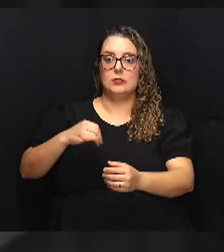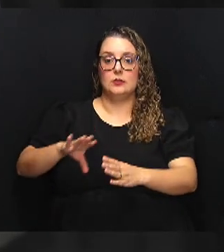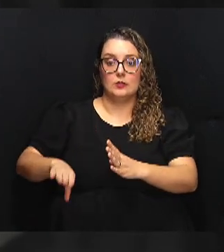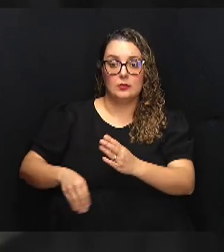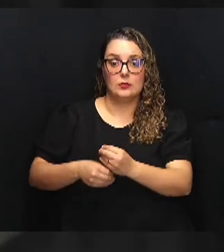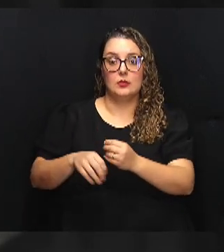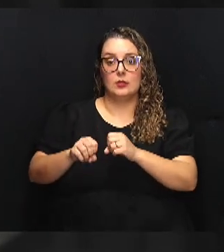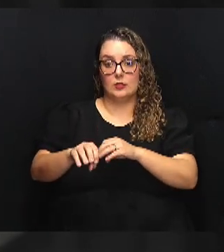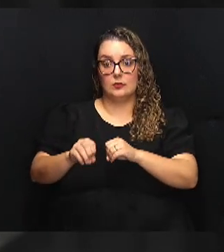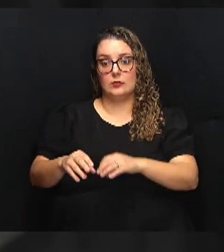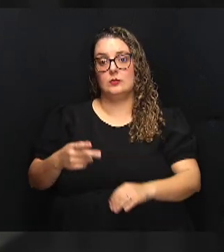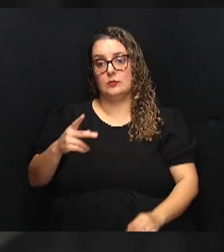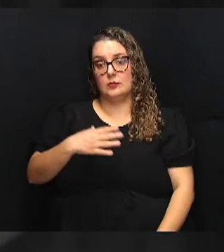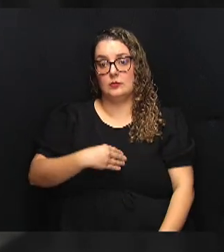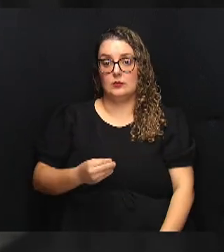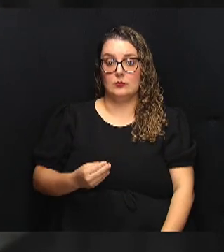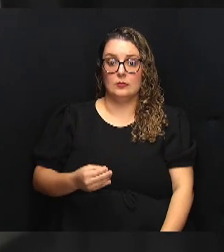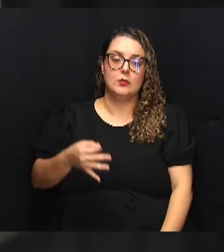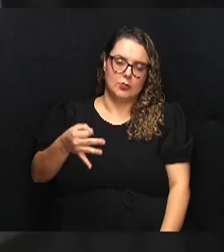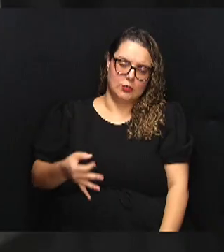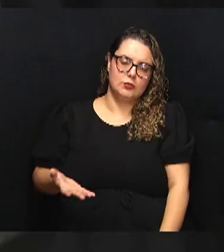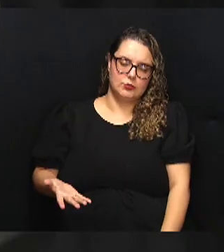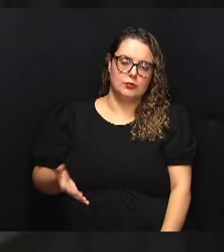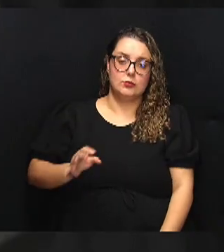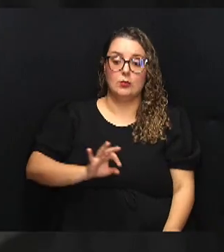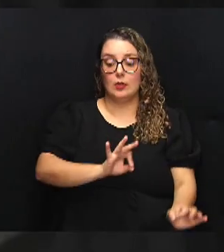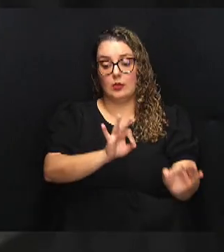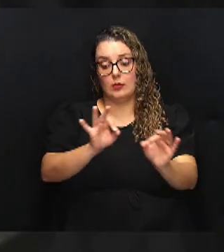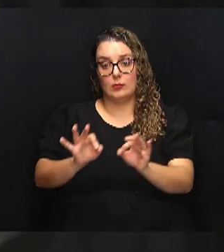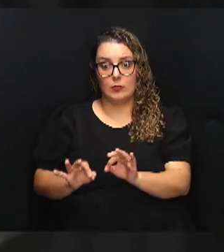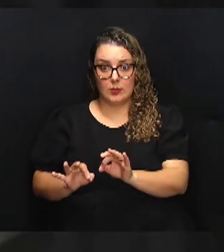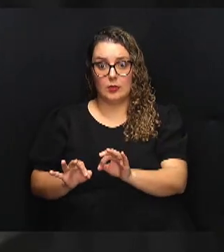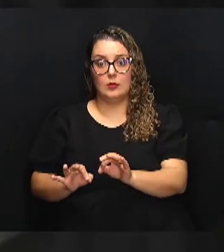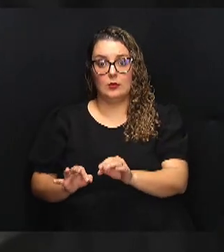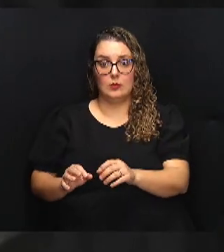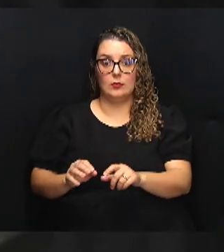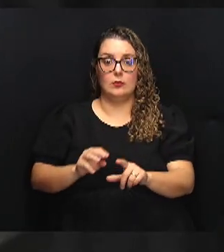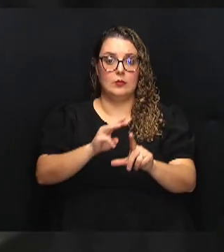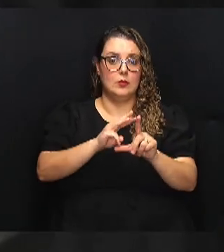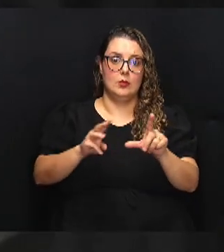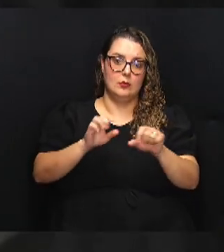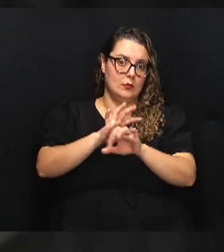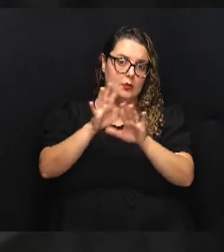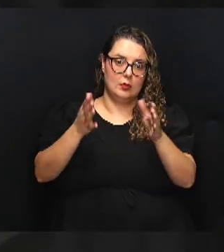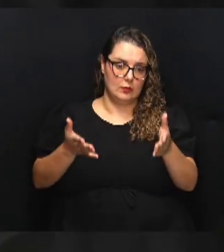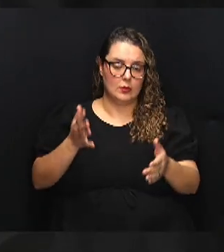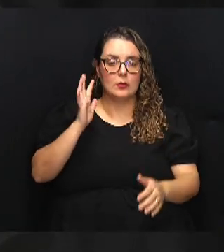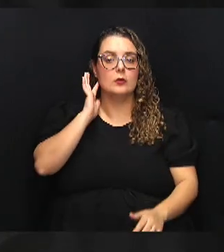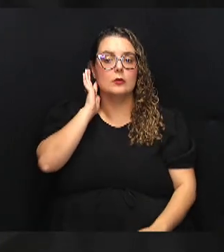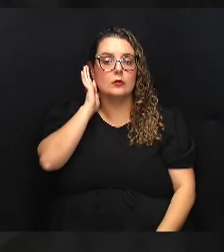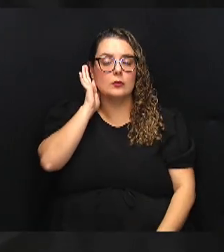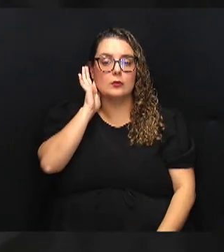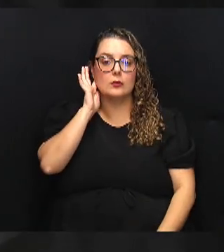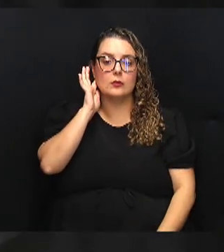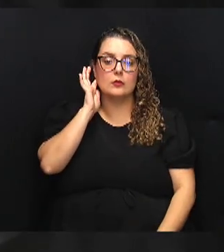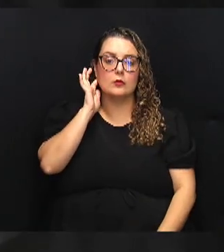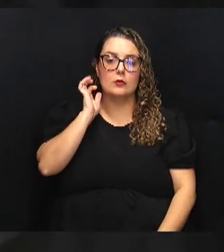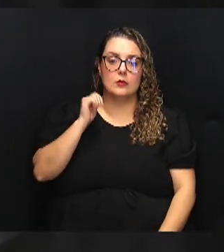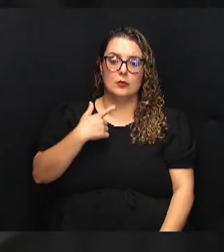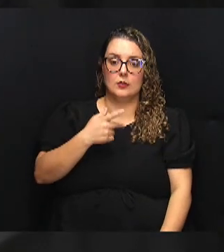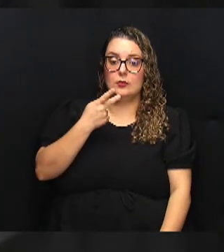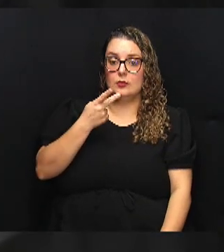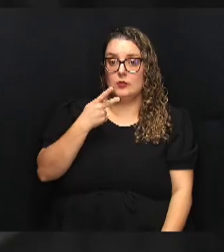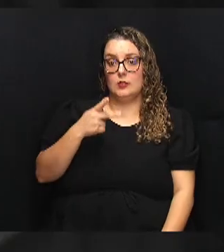do seu filho, nada mais justo que você possa acompanhar através de um portal de transparência, né? A gente fala